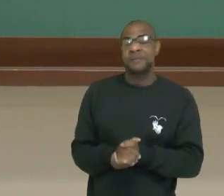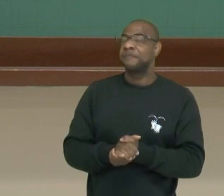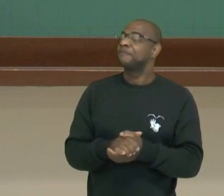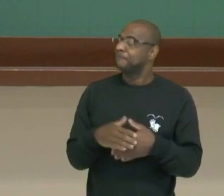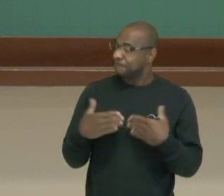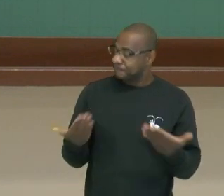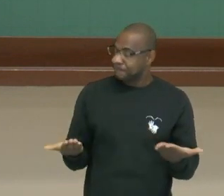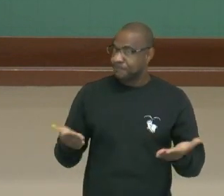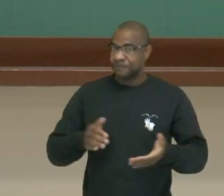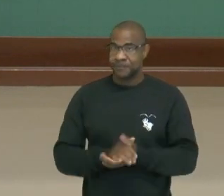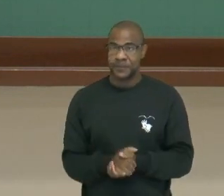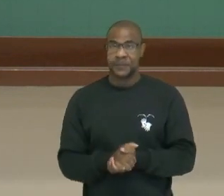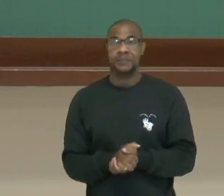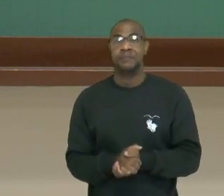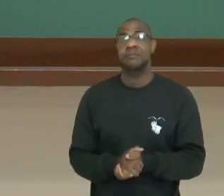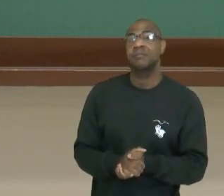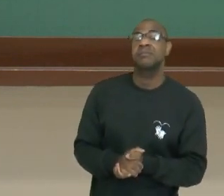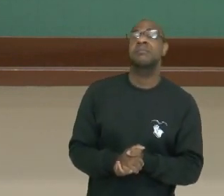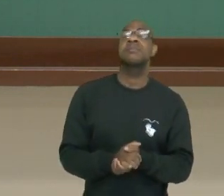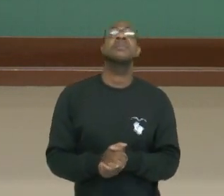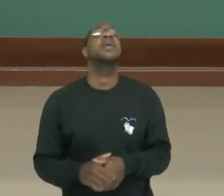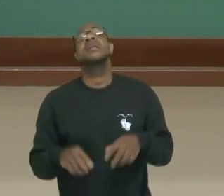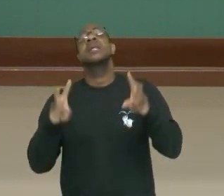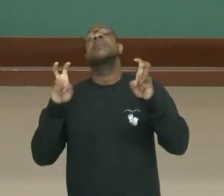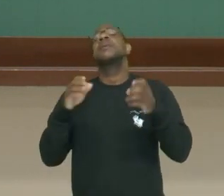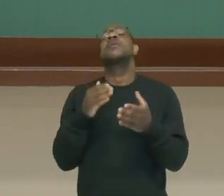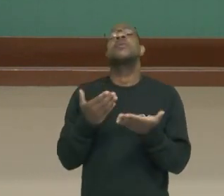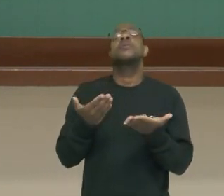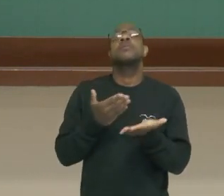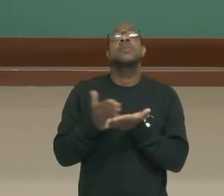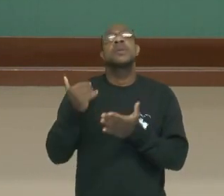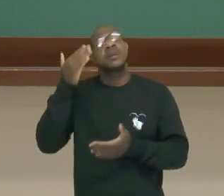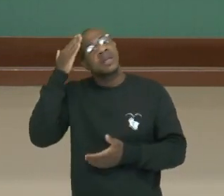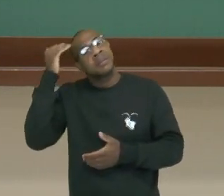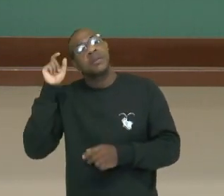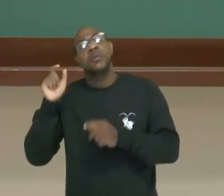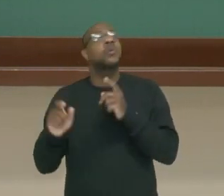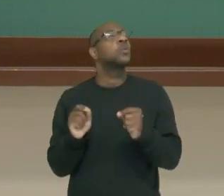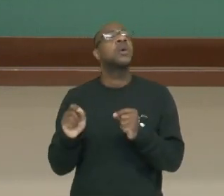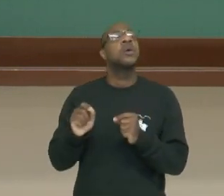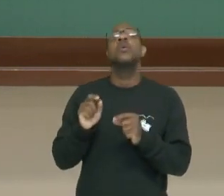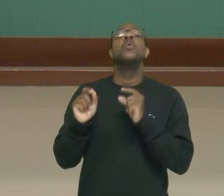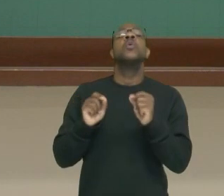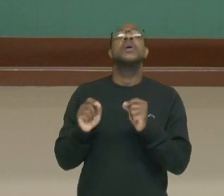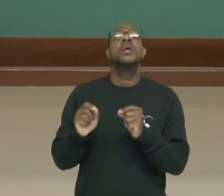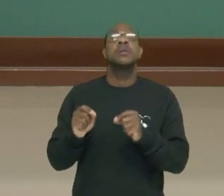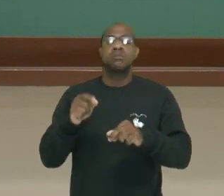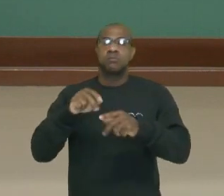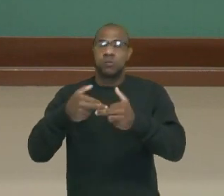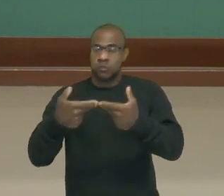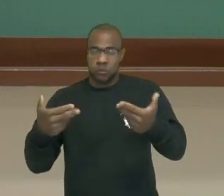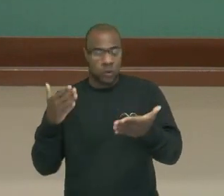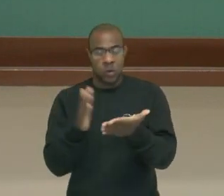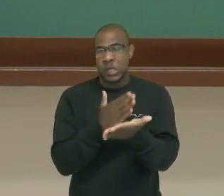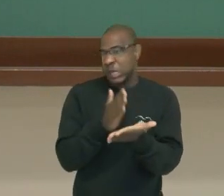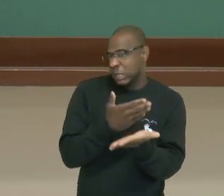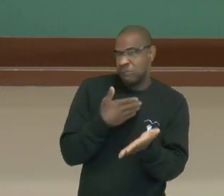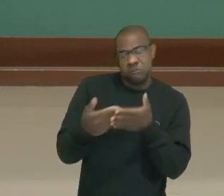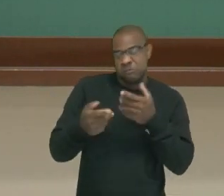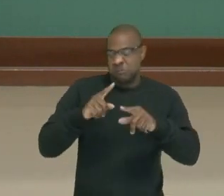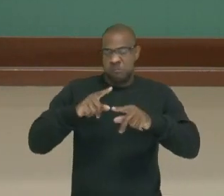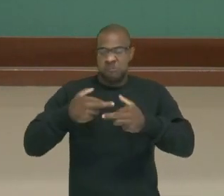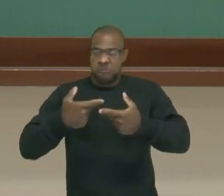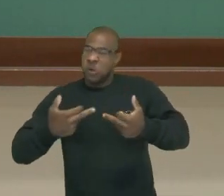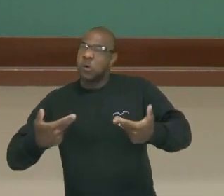artista, a temática e acaba sabendo ali qual é o lançamento que se dará na sequência